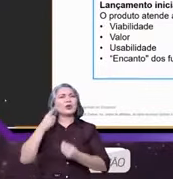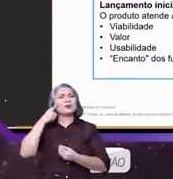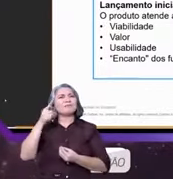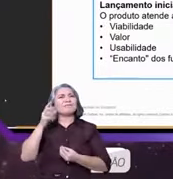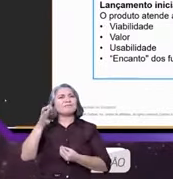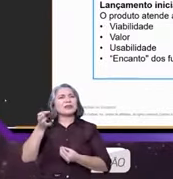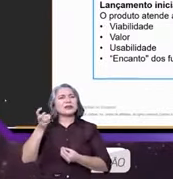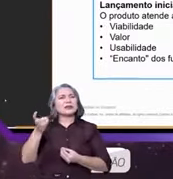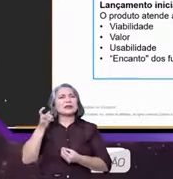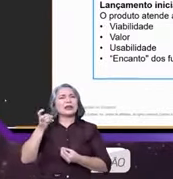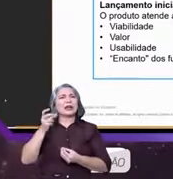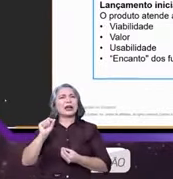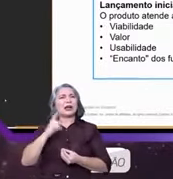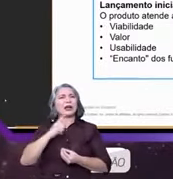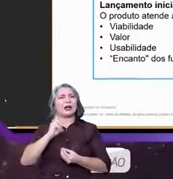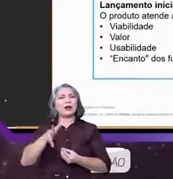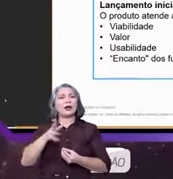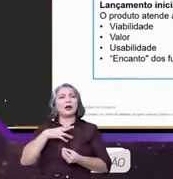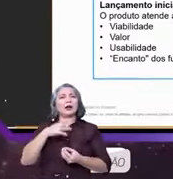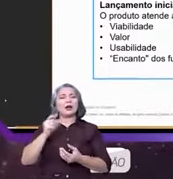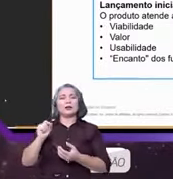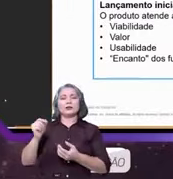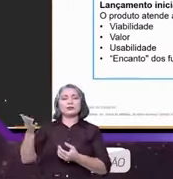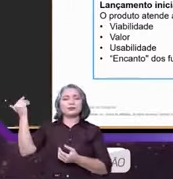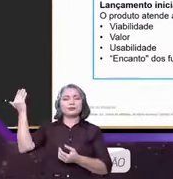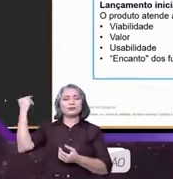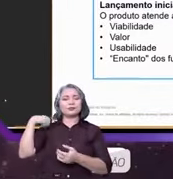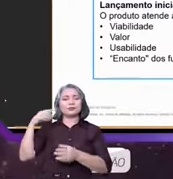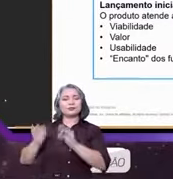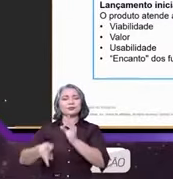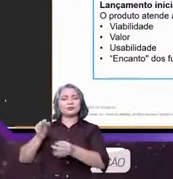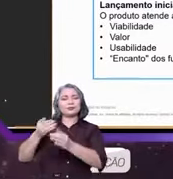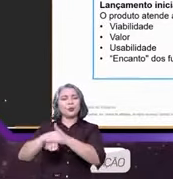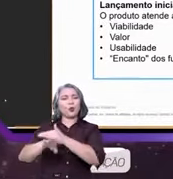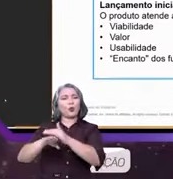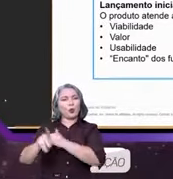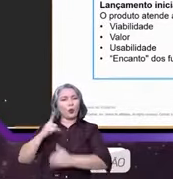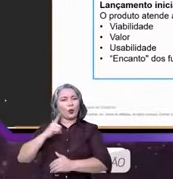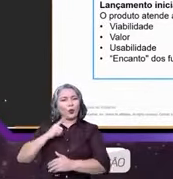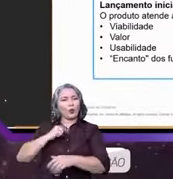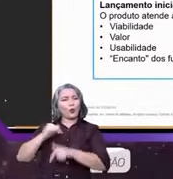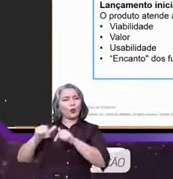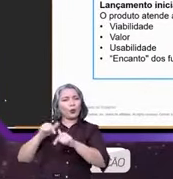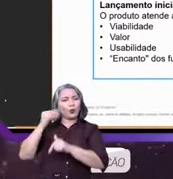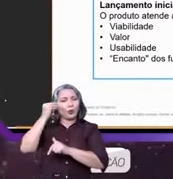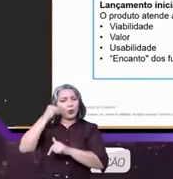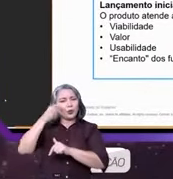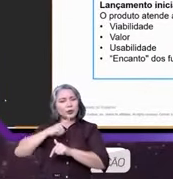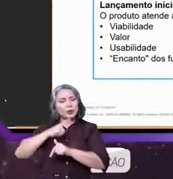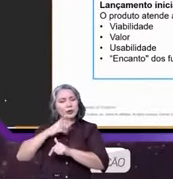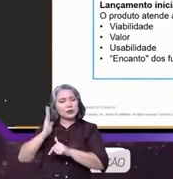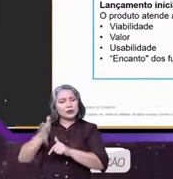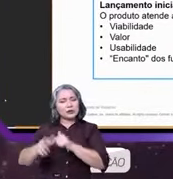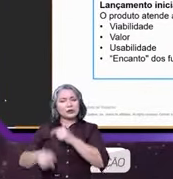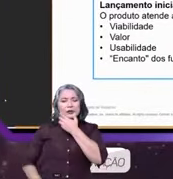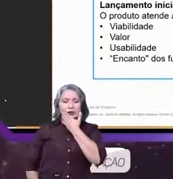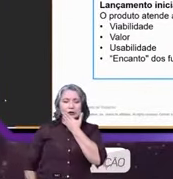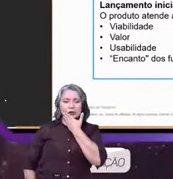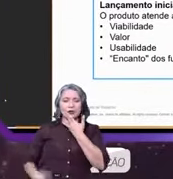e acho que um desenho que existe no judiciário, essa ambição do grande, dessa grande